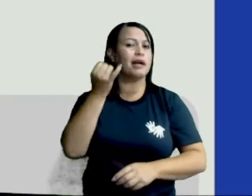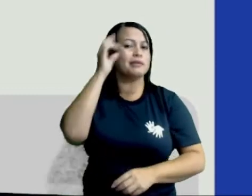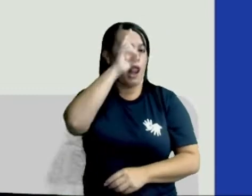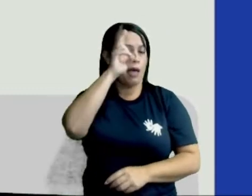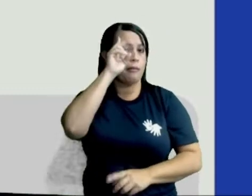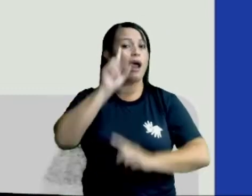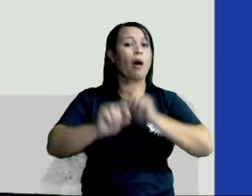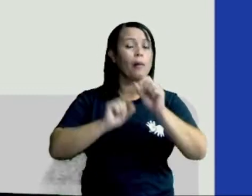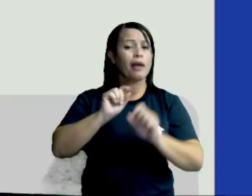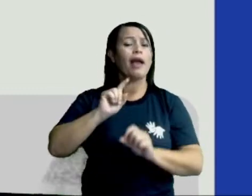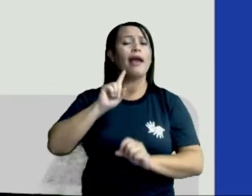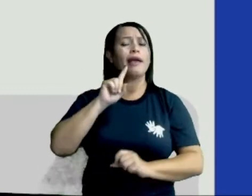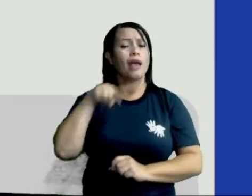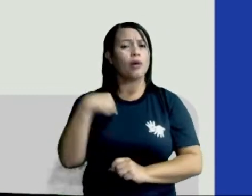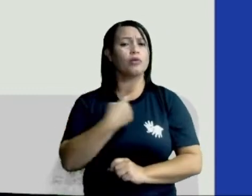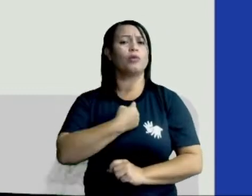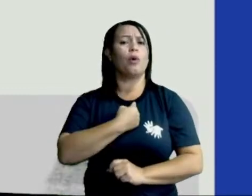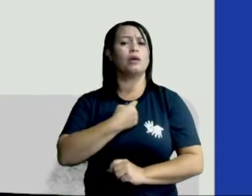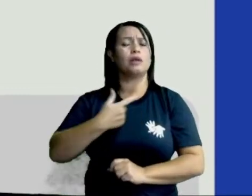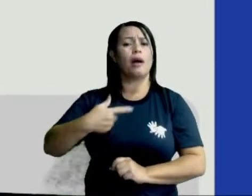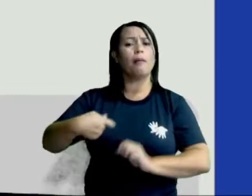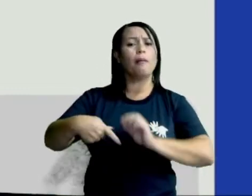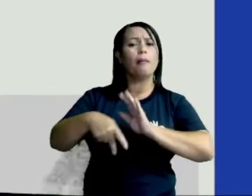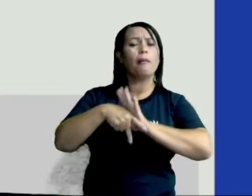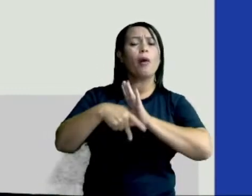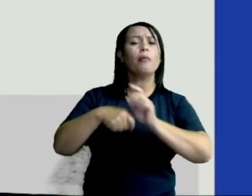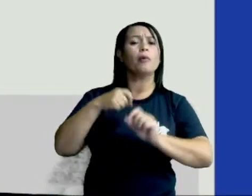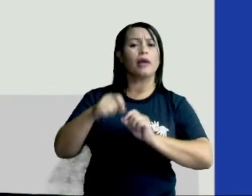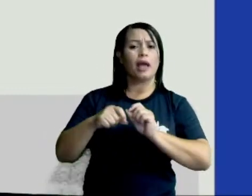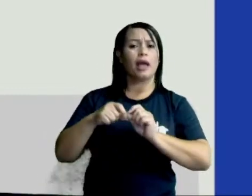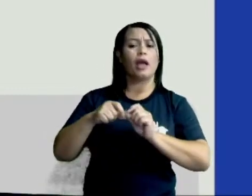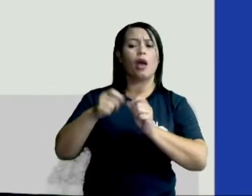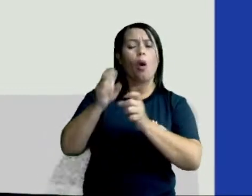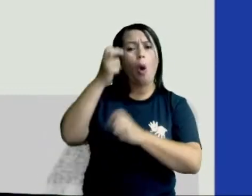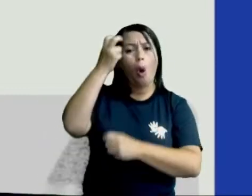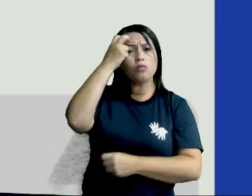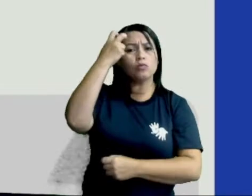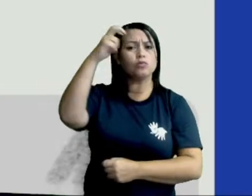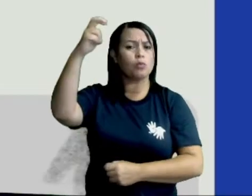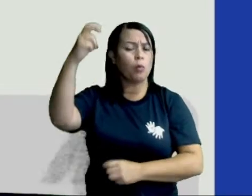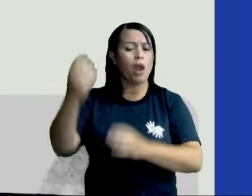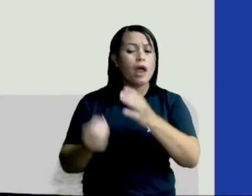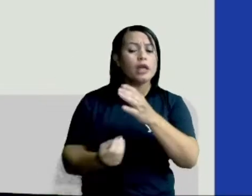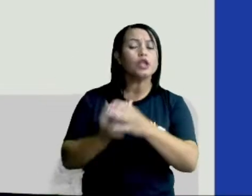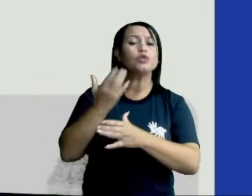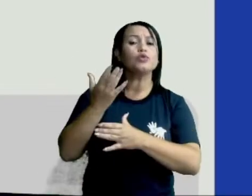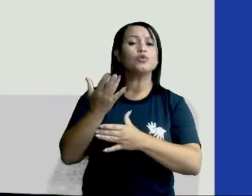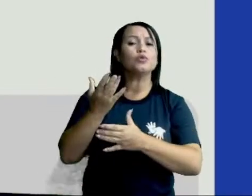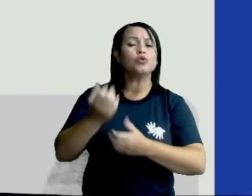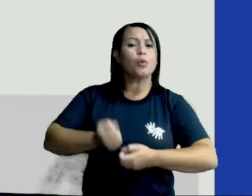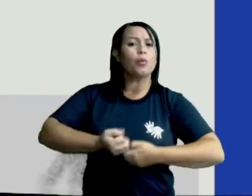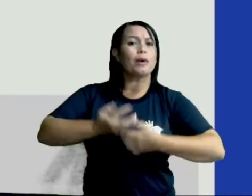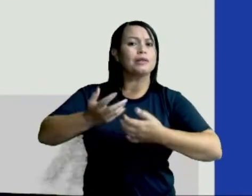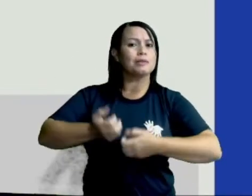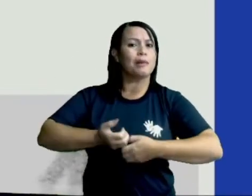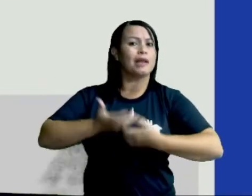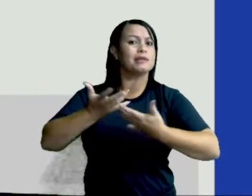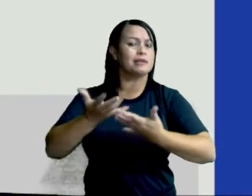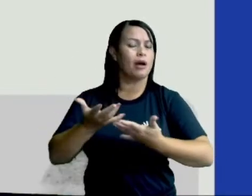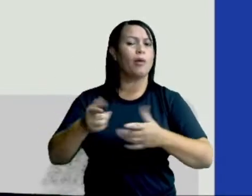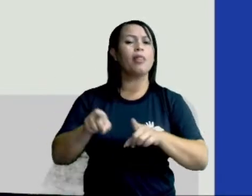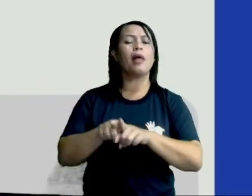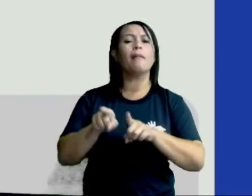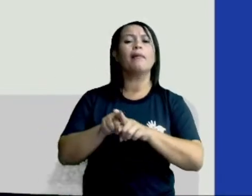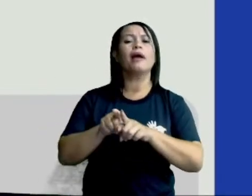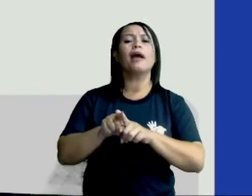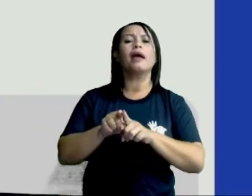É um elemento da nossa cultura que surge como uma forma de expressão